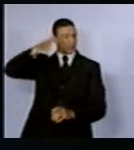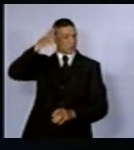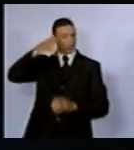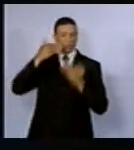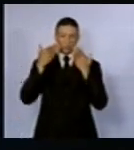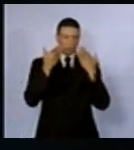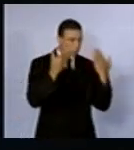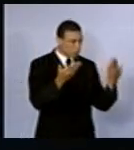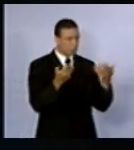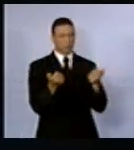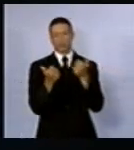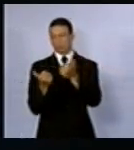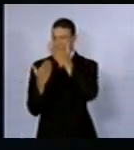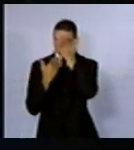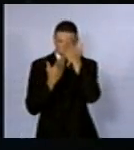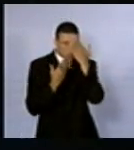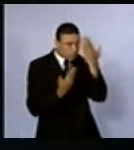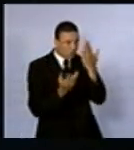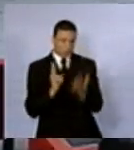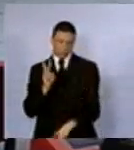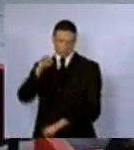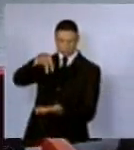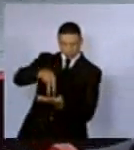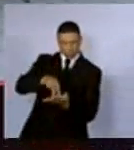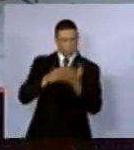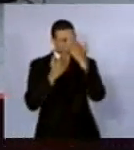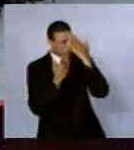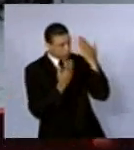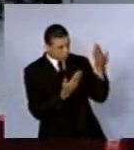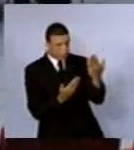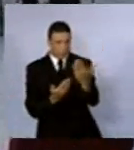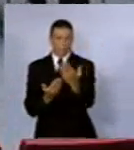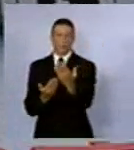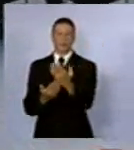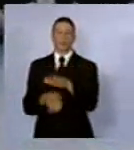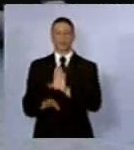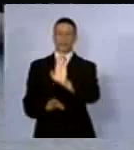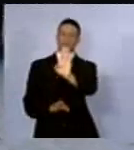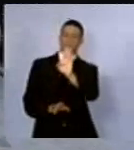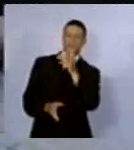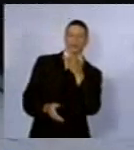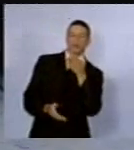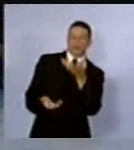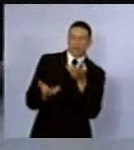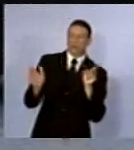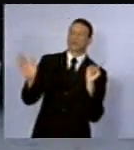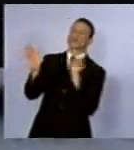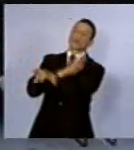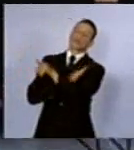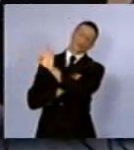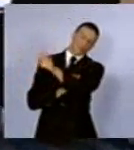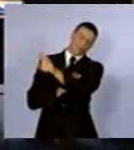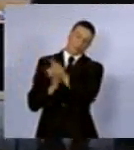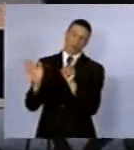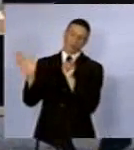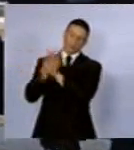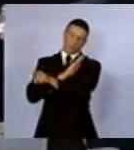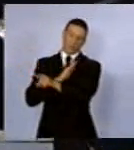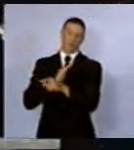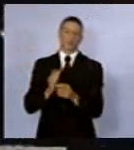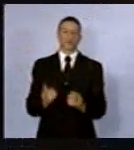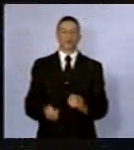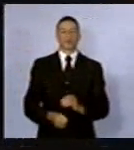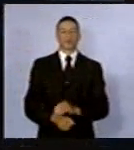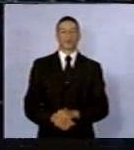Eu agradeço a oportunidade de aqui estar. Agradeço. Eu teria uma pergunta a Vossa Excelência.